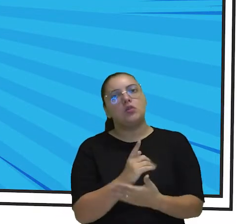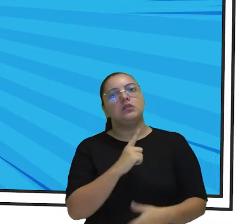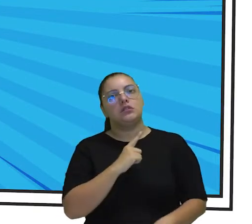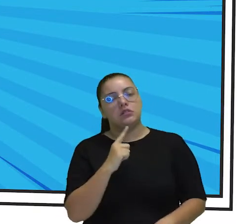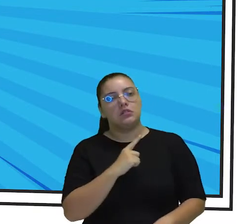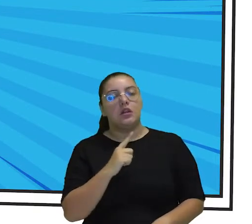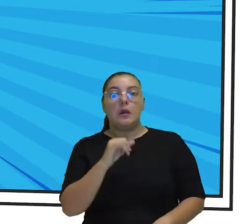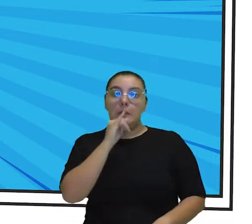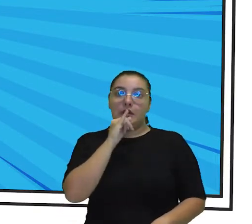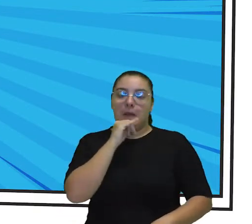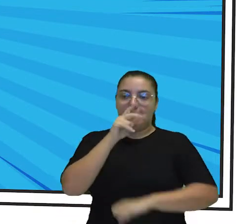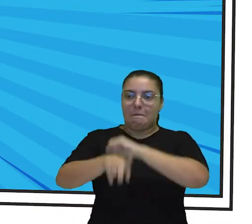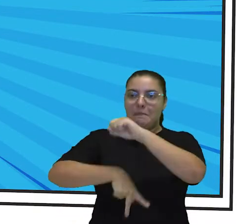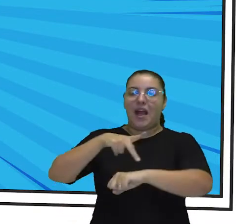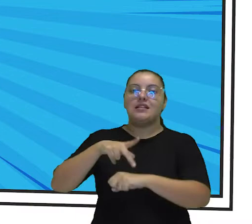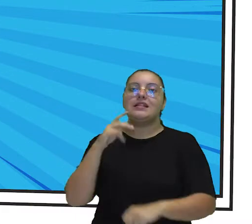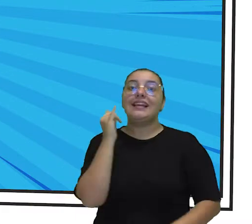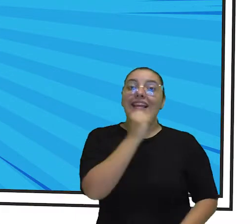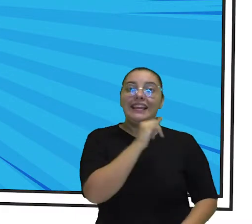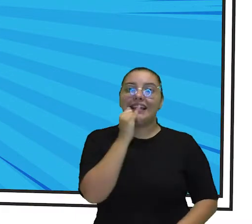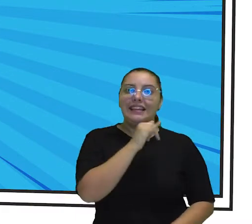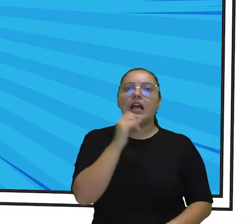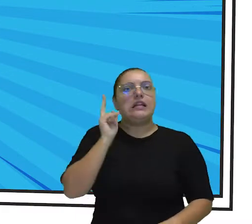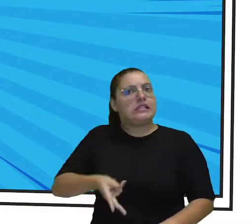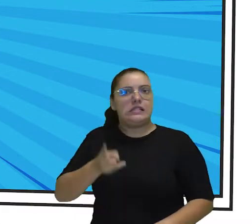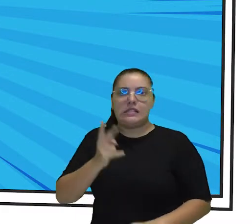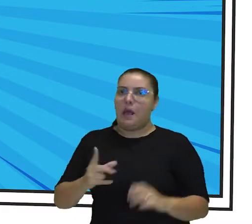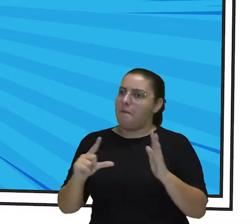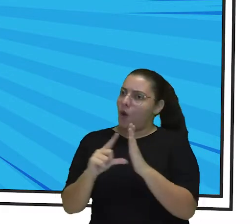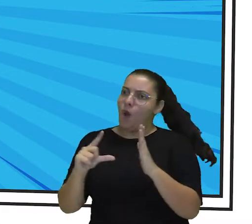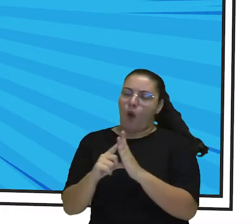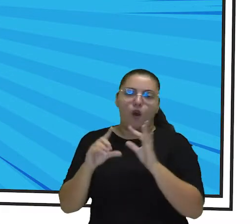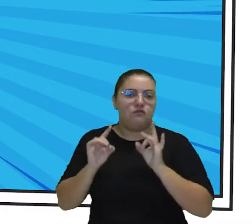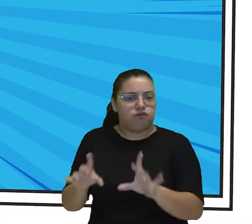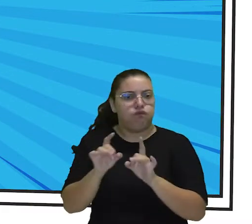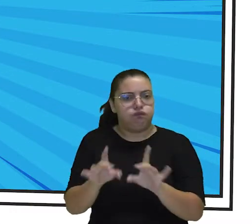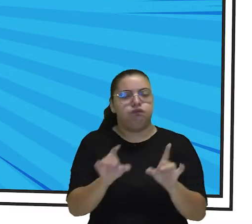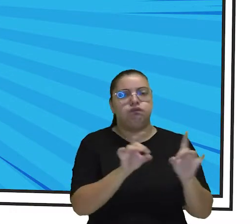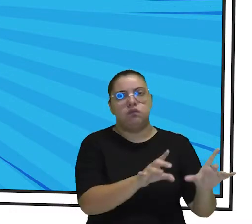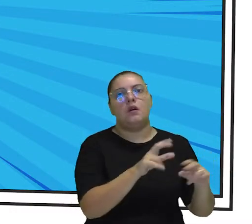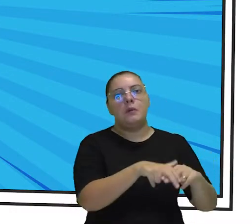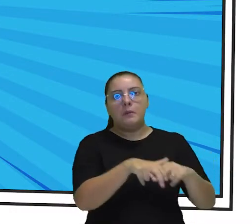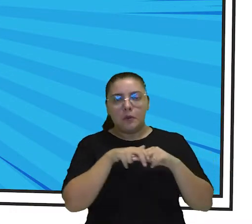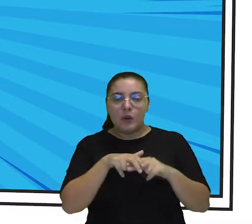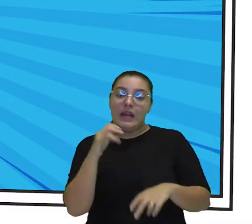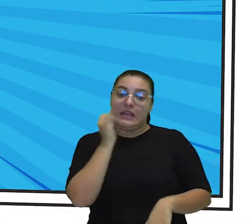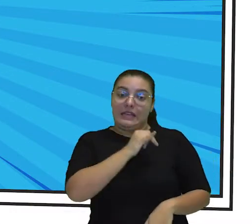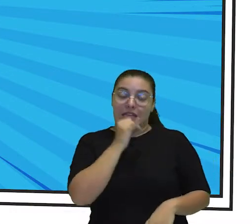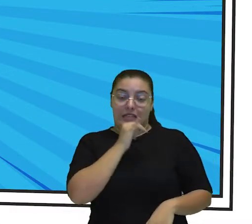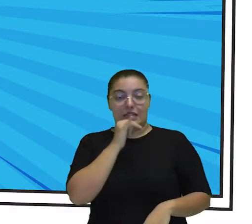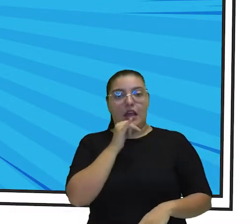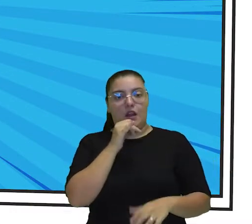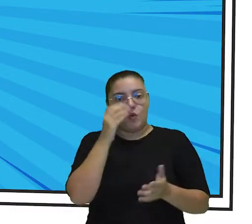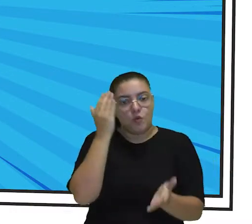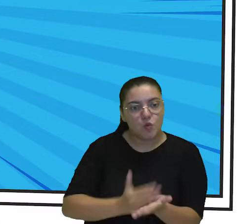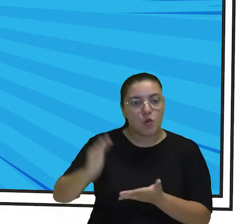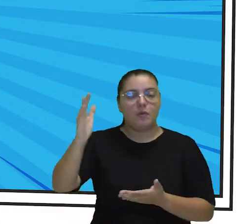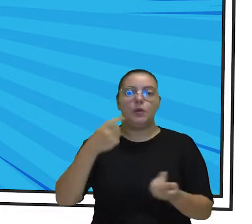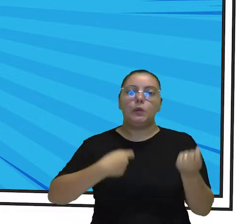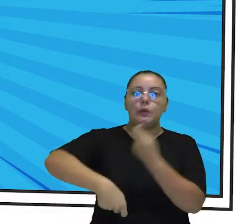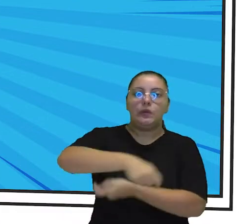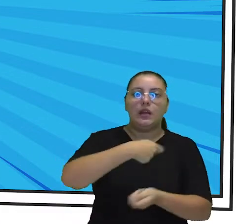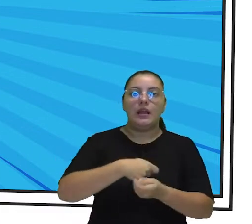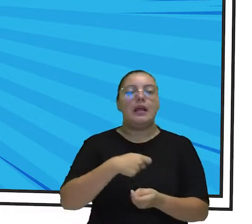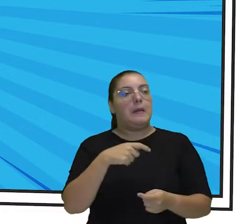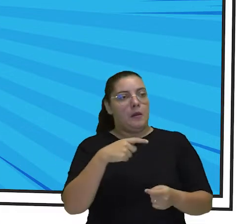a Itália, que vai fazer sempre comércio. A Itália que ativa. É por isso que a Itália, ativando o comércio, como ela traz